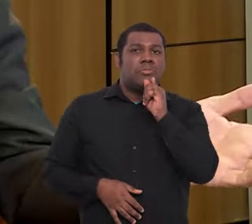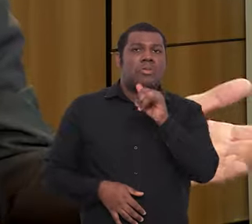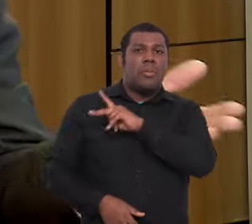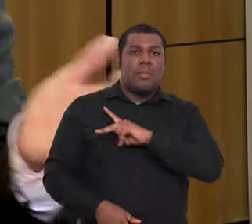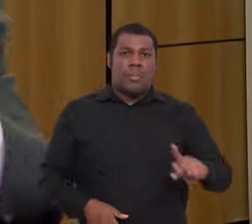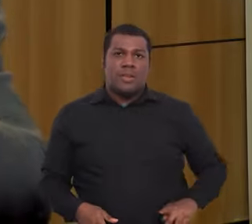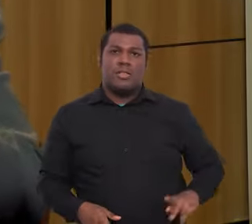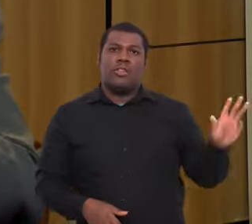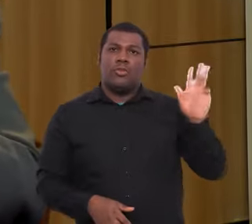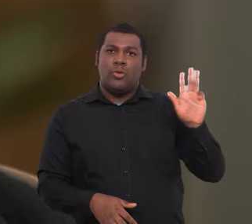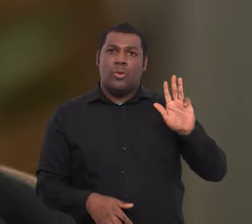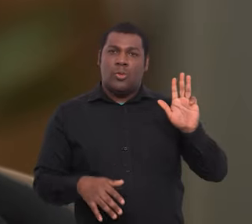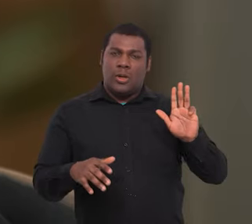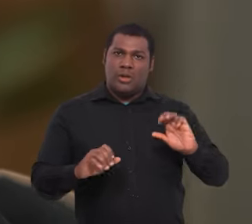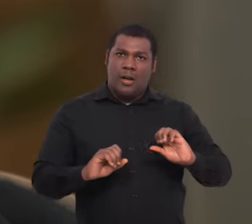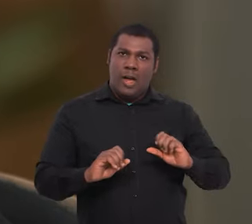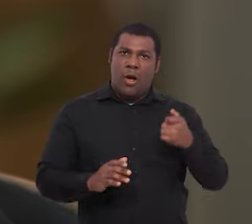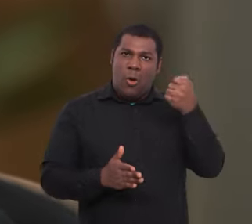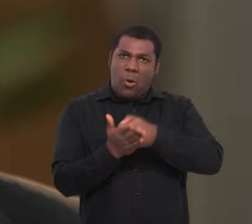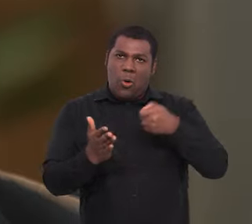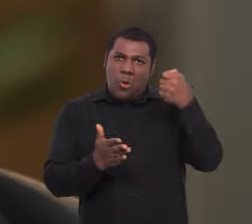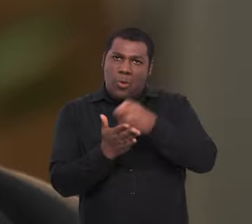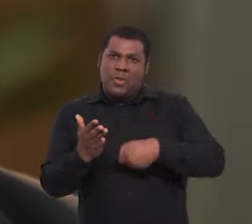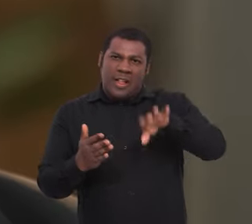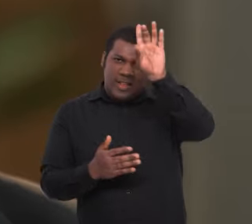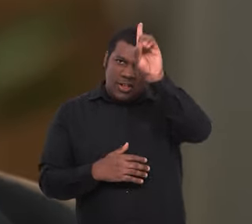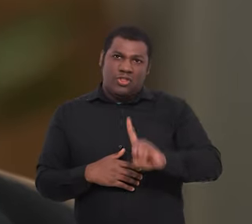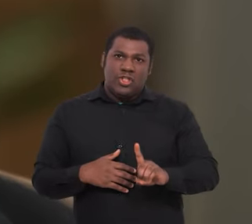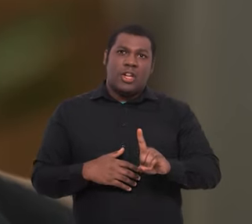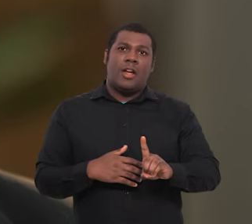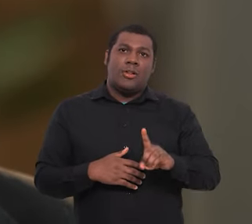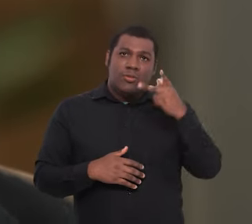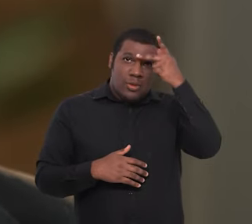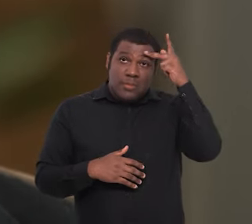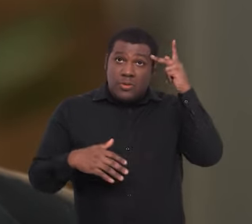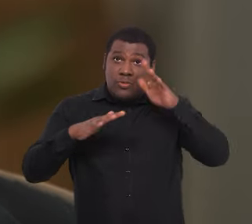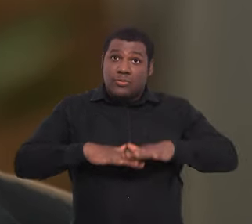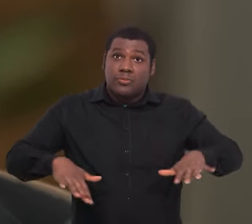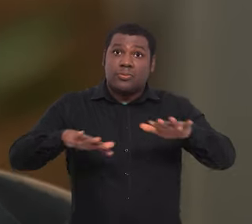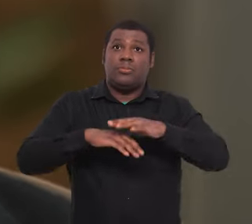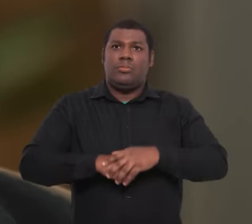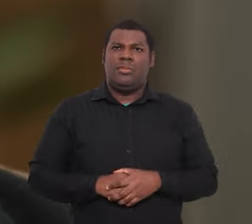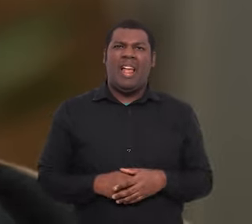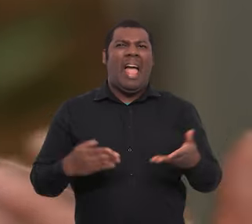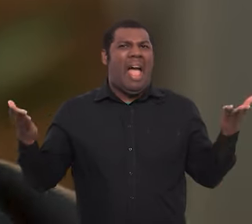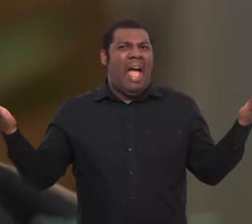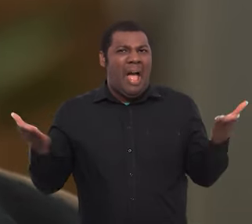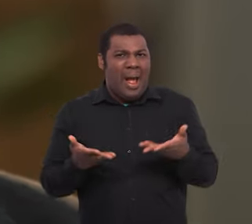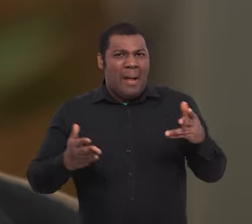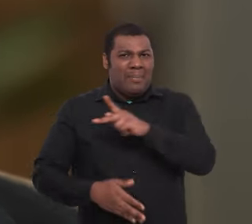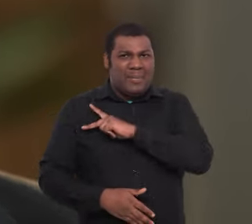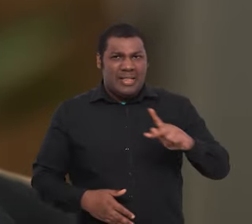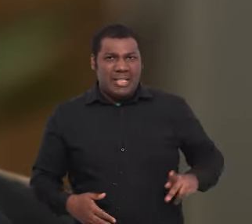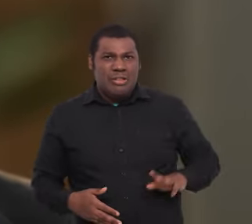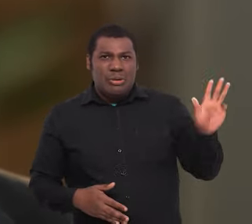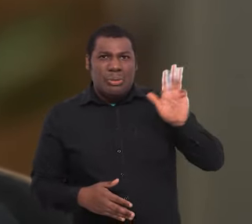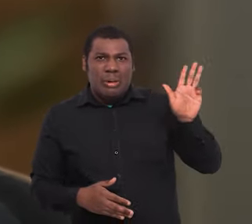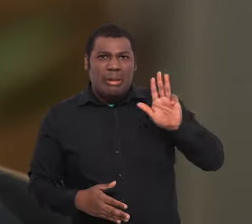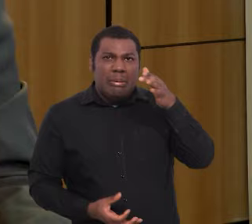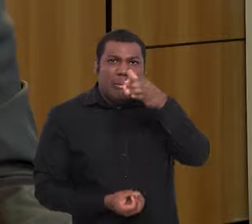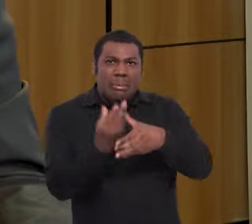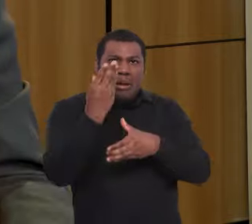inteira defendendo direitos agora fazer um projeto de lei acionar um projeto de lei que ia prejudicar os trabalhadores